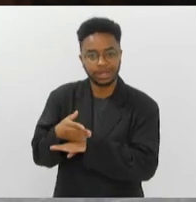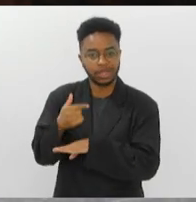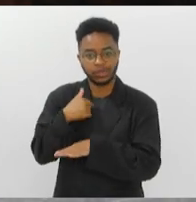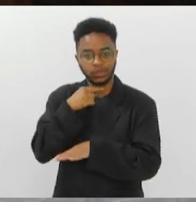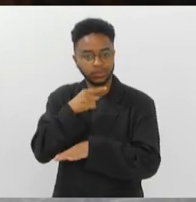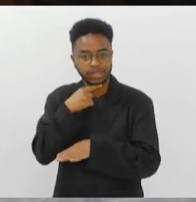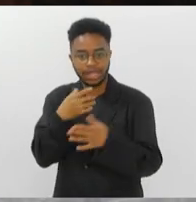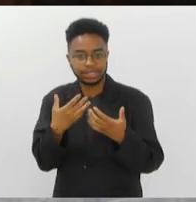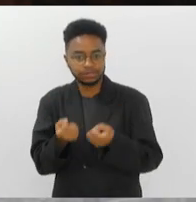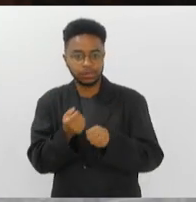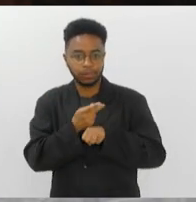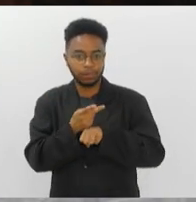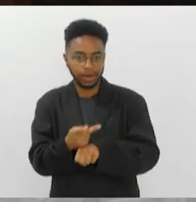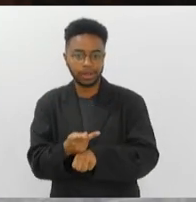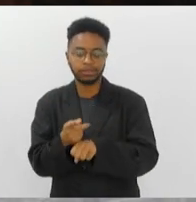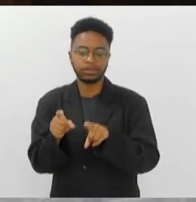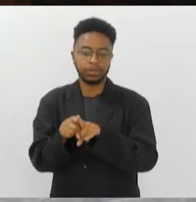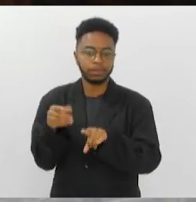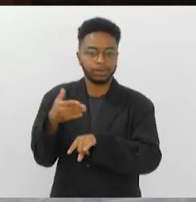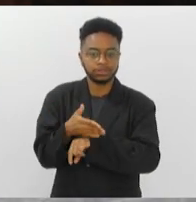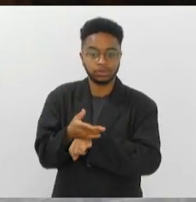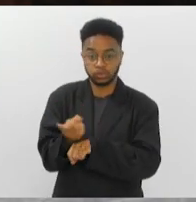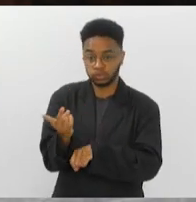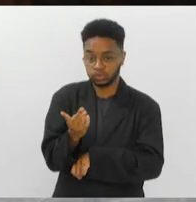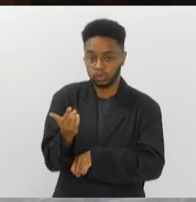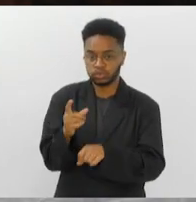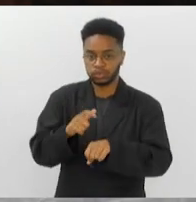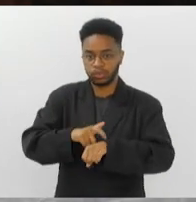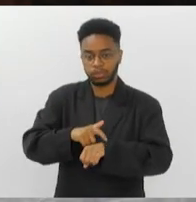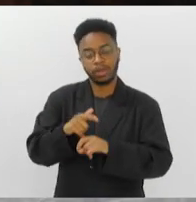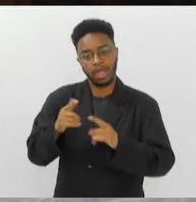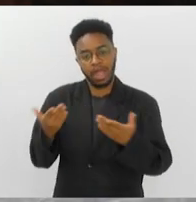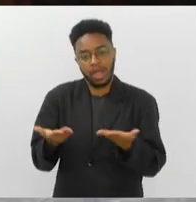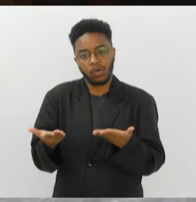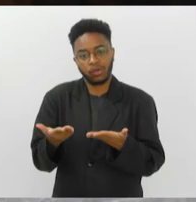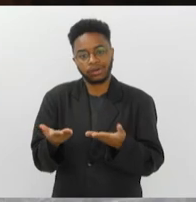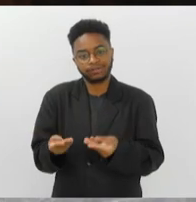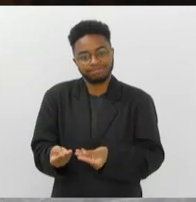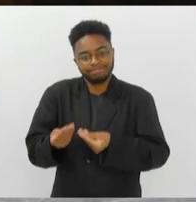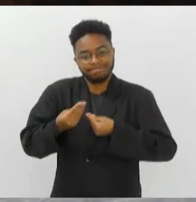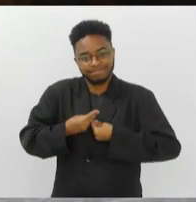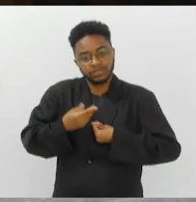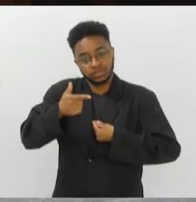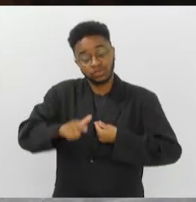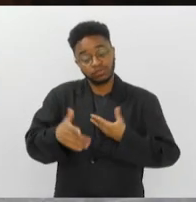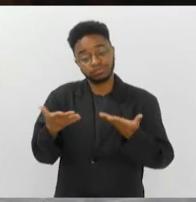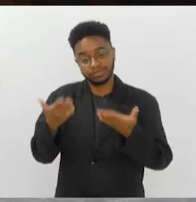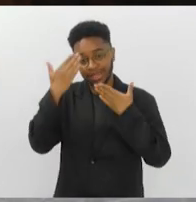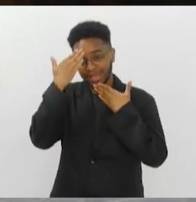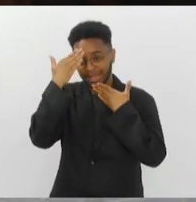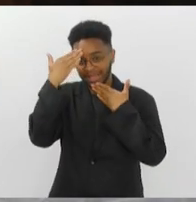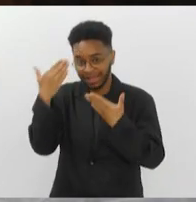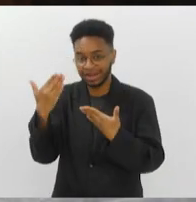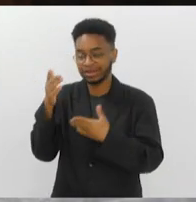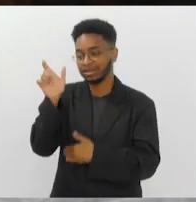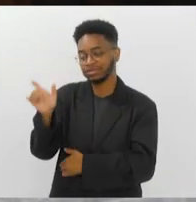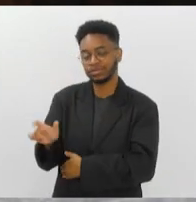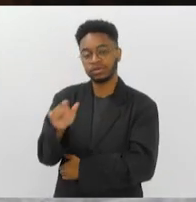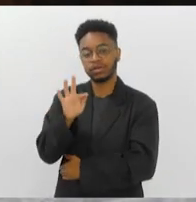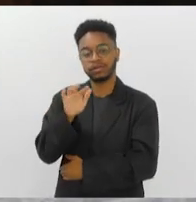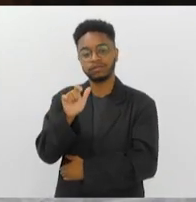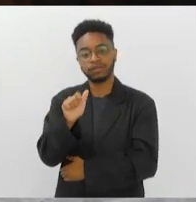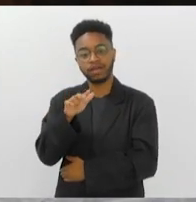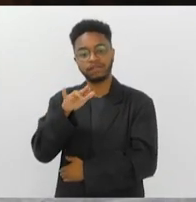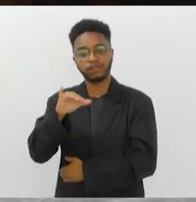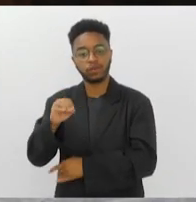para prestigiar e ter participado dessa entrega, tem um caráter restaurador, Flávio. Então, eu te agradeço muito por você, né, ter